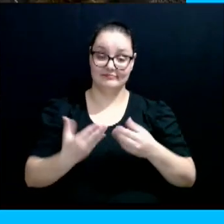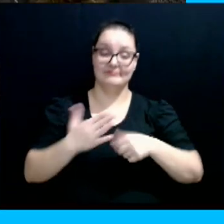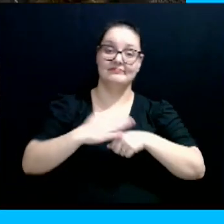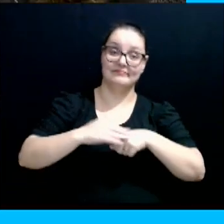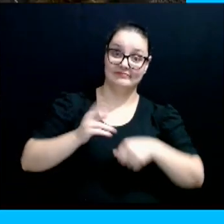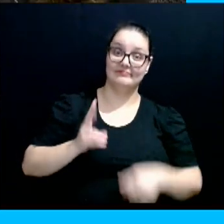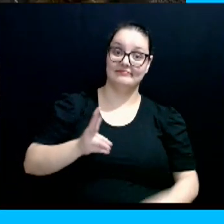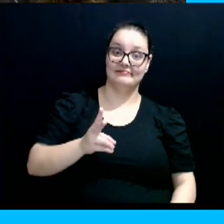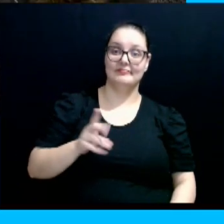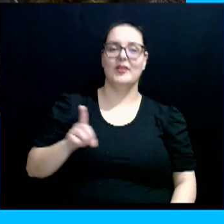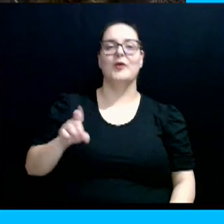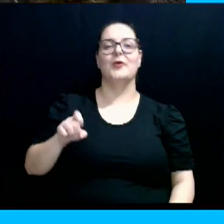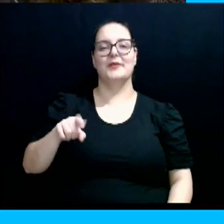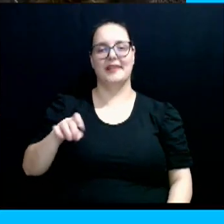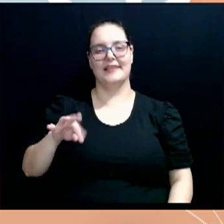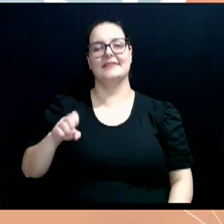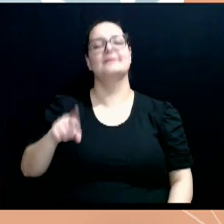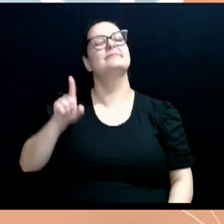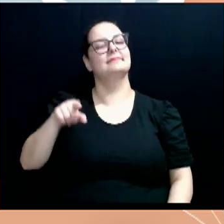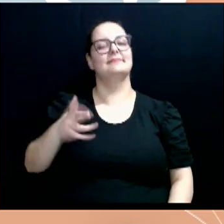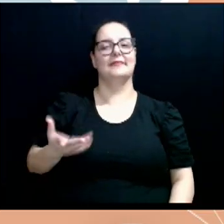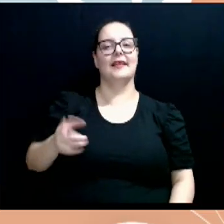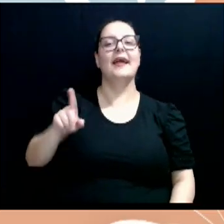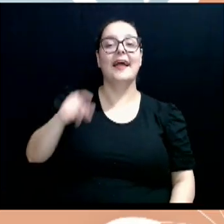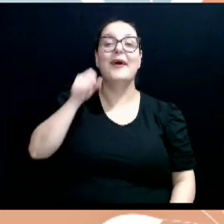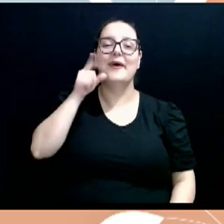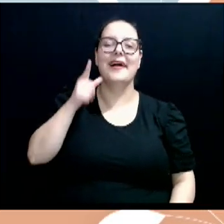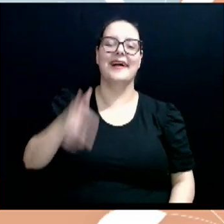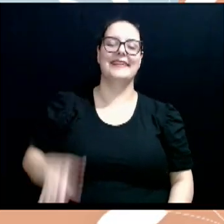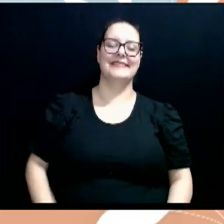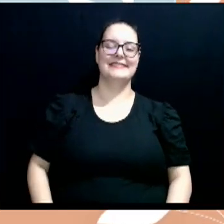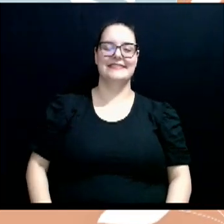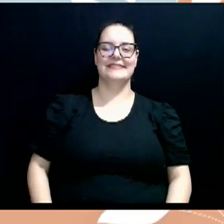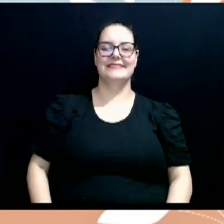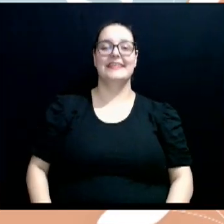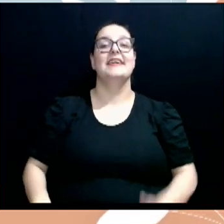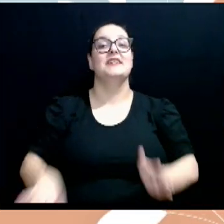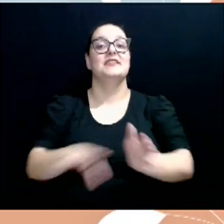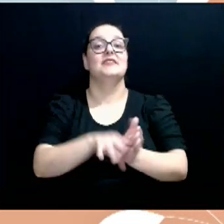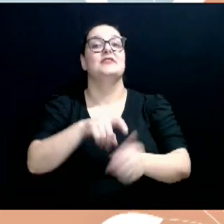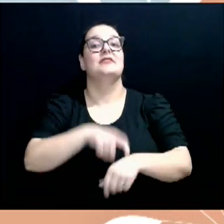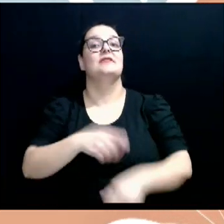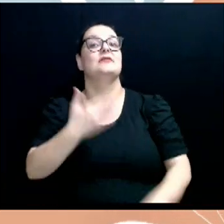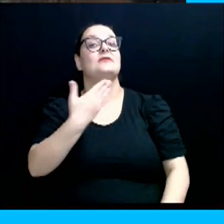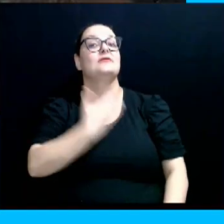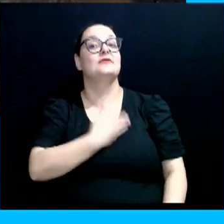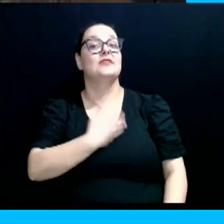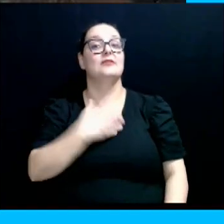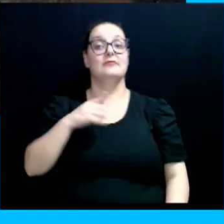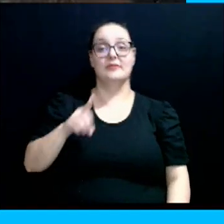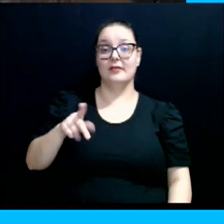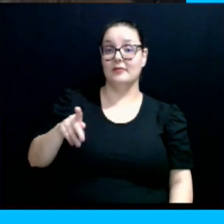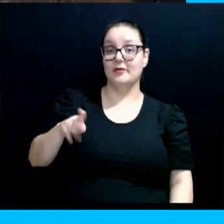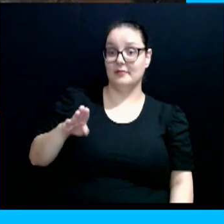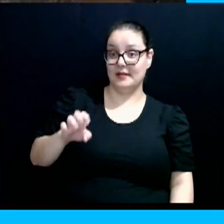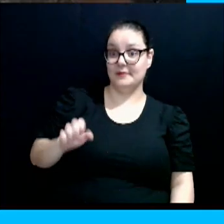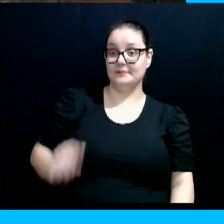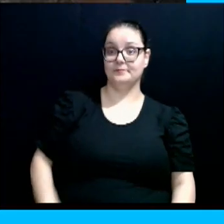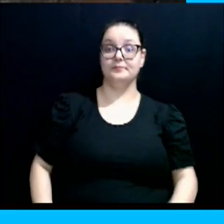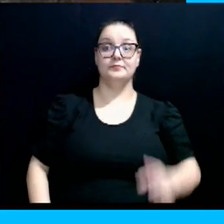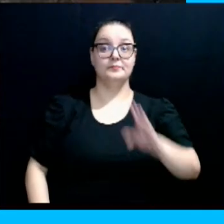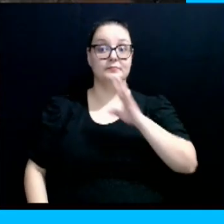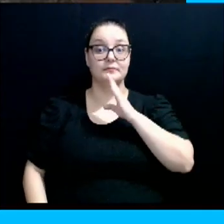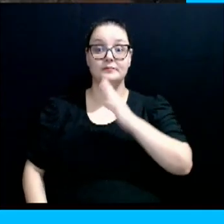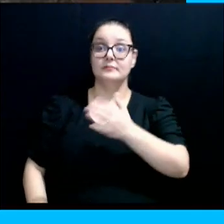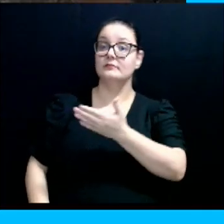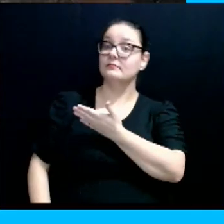Dexter é o cara, ou melhor, o gato. E agora chegou a vez dos amiguinhos do DPBEA. Conheçam o Maracujá,